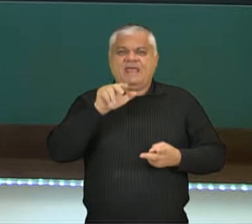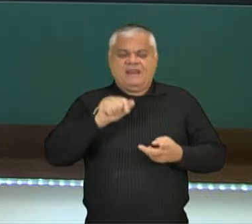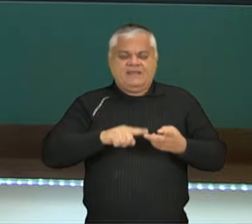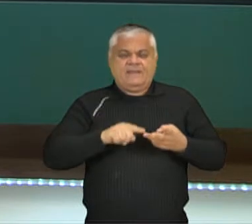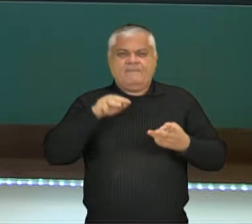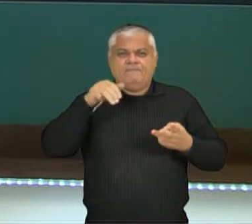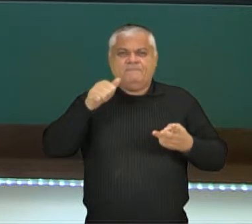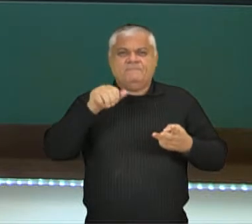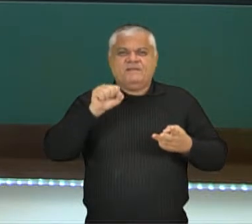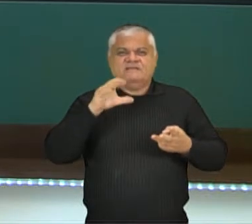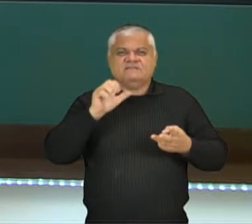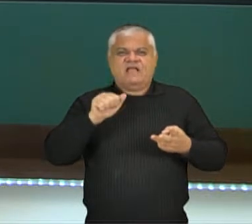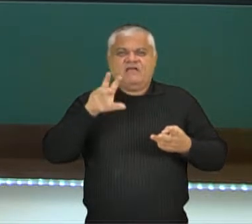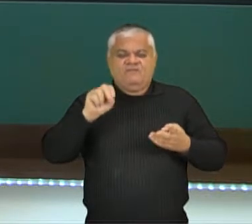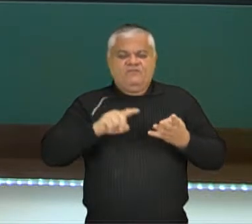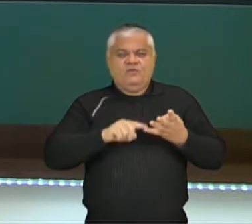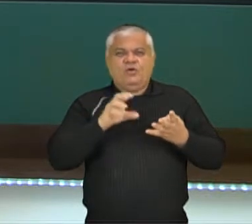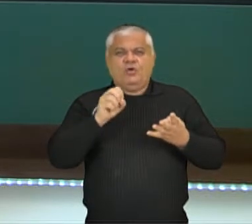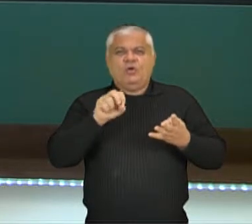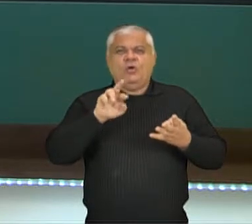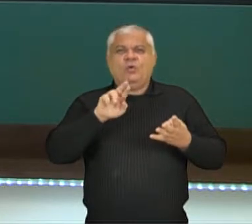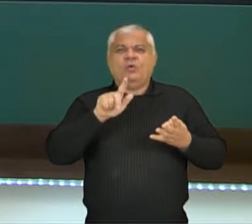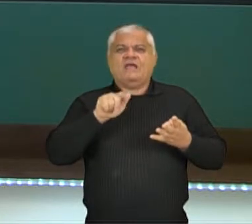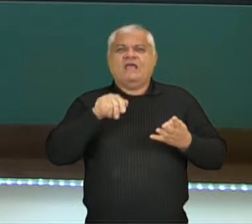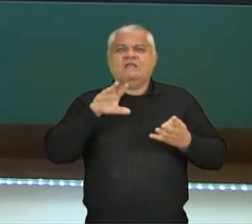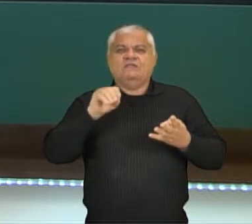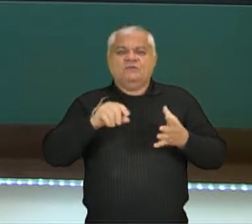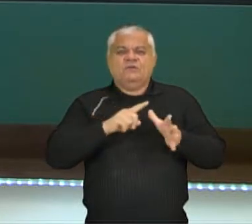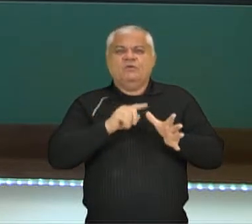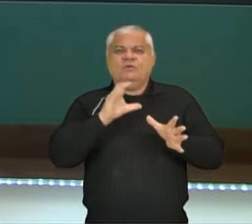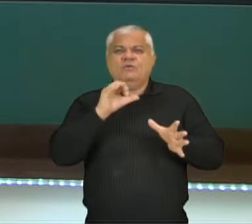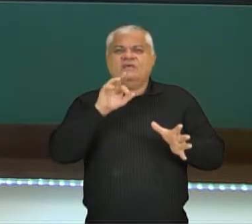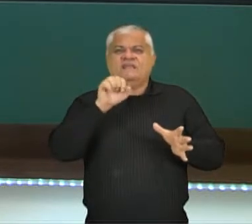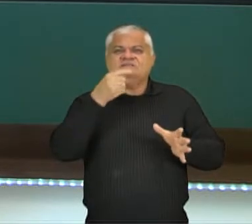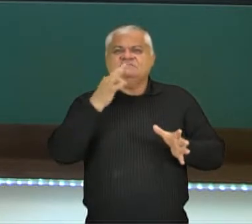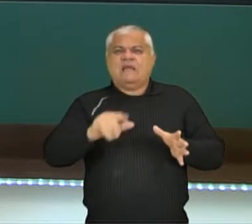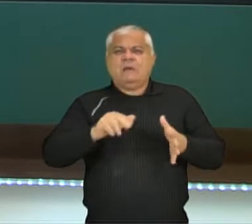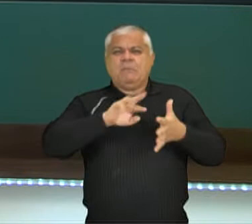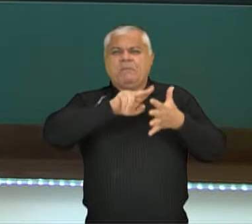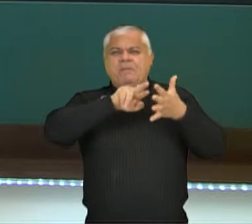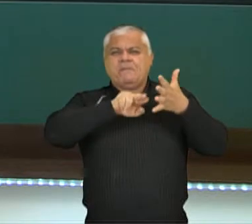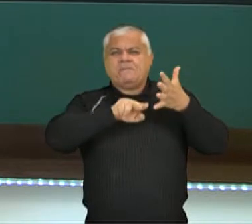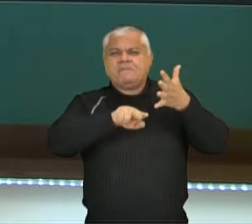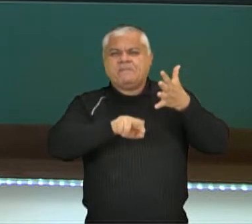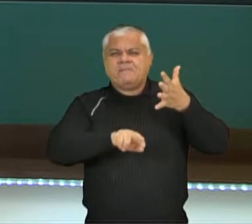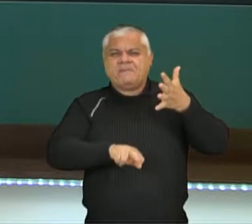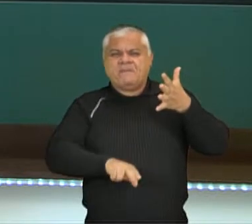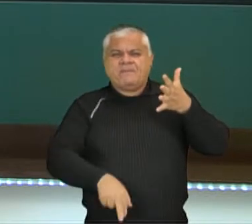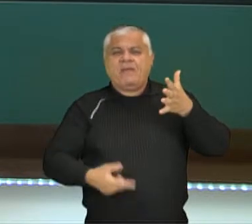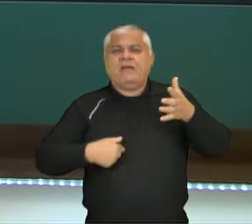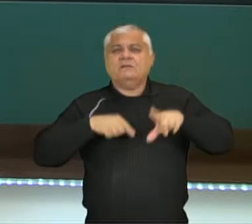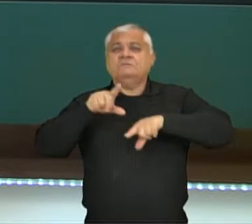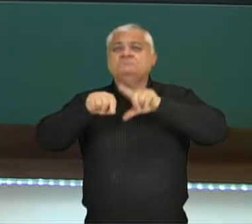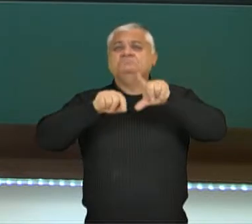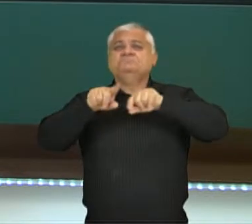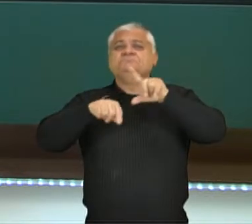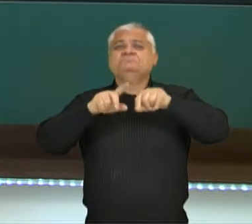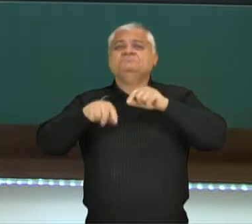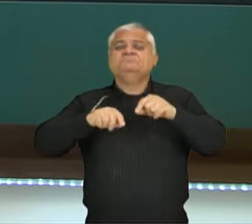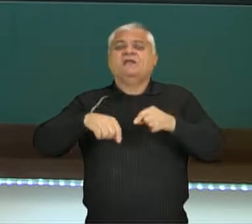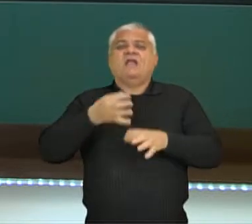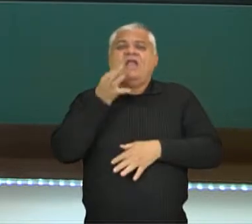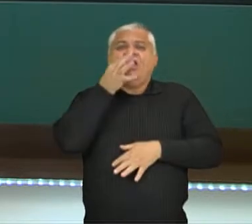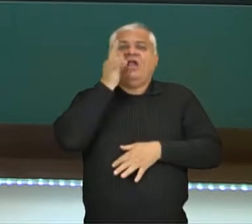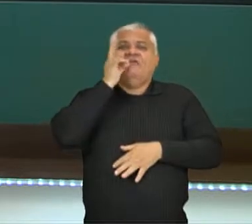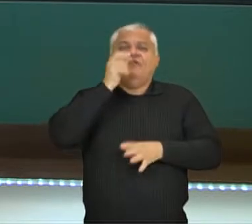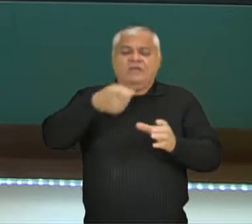mascavo, orgânico, cristal e por aí vai. As opções para adoçar um simples